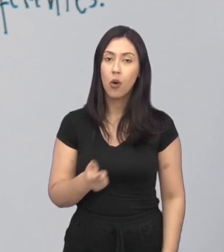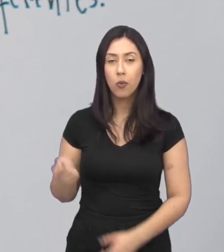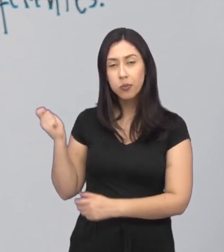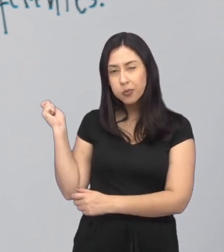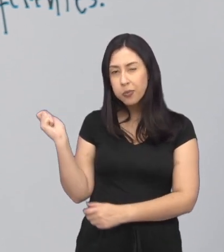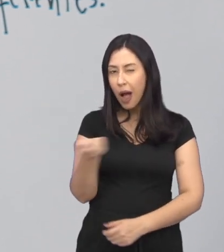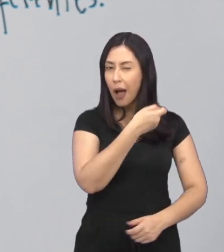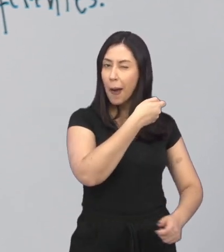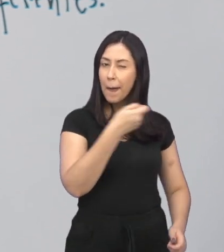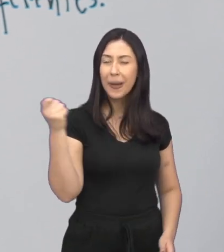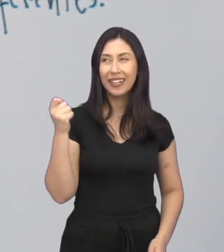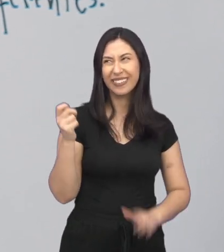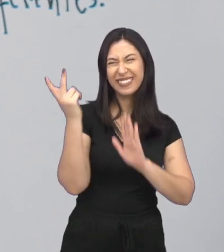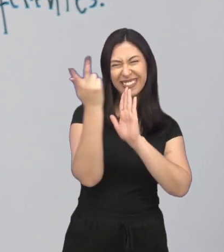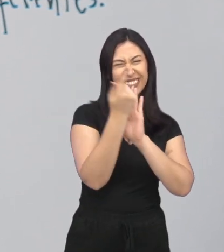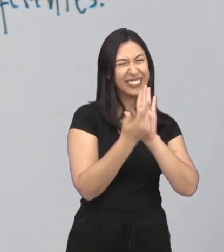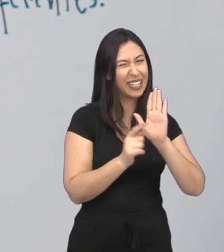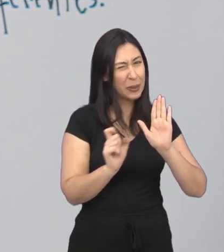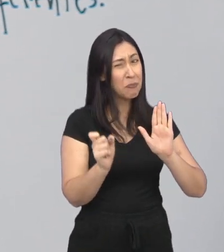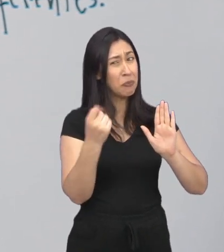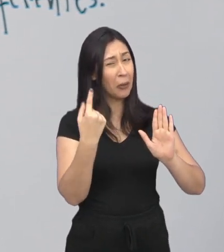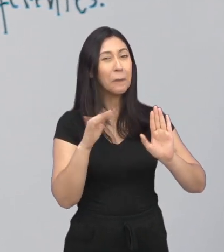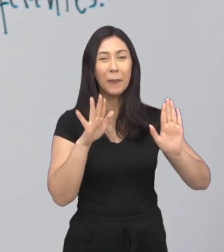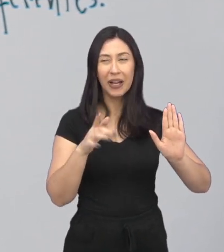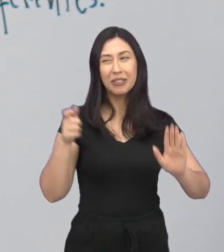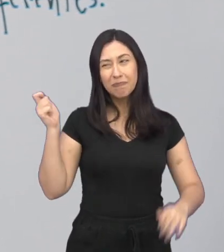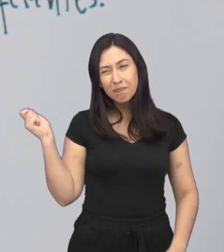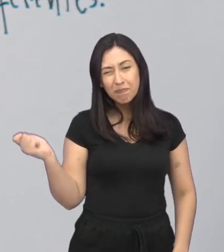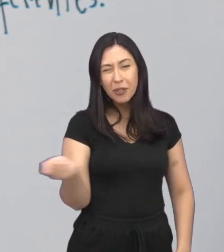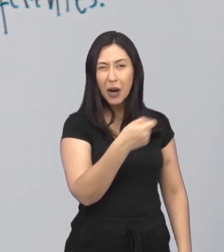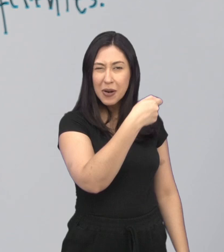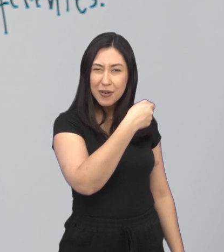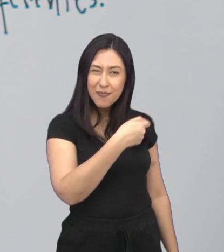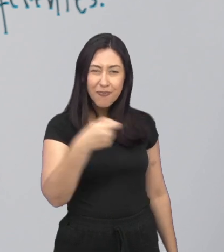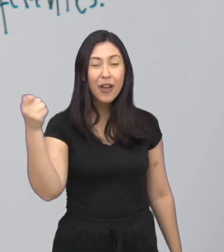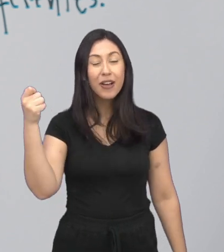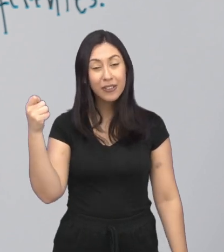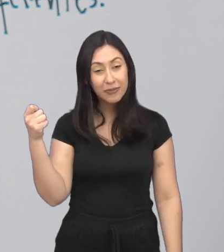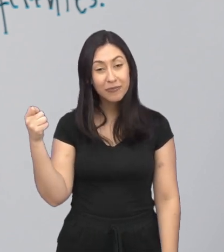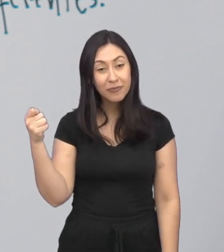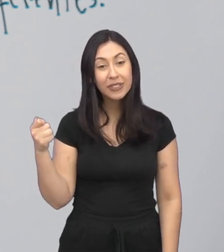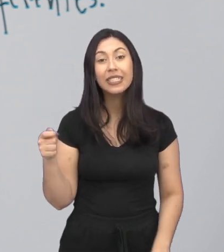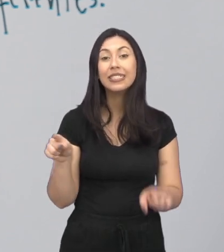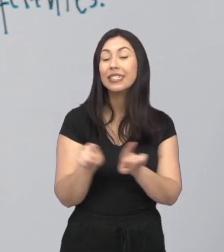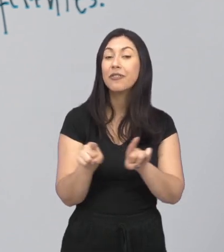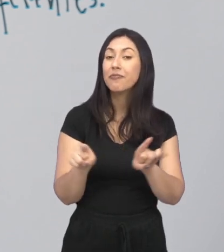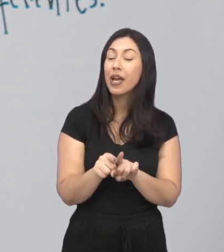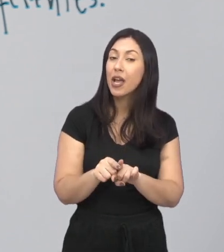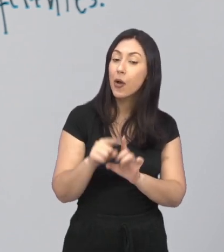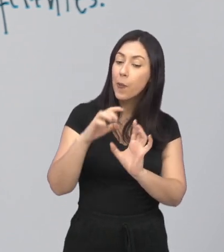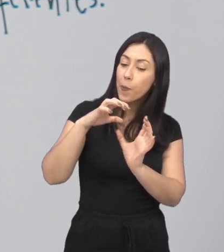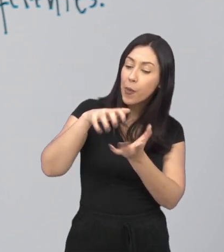raquete Isso aqui é uma raquete hein galera confia no meu desenho aqui eu tenho uma raquete de tênis com uma bola no momento em